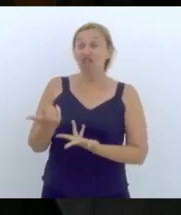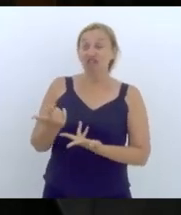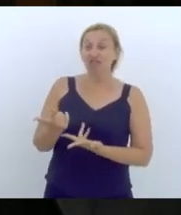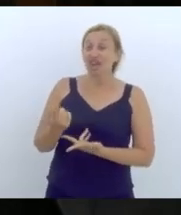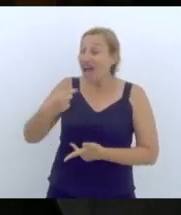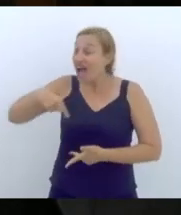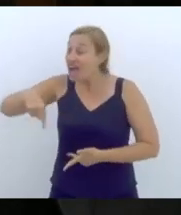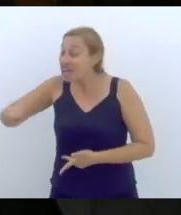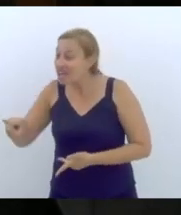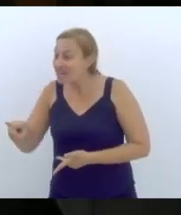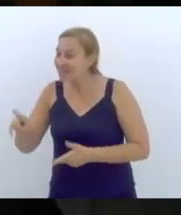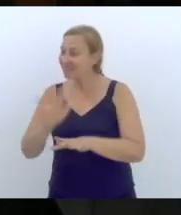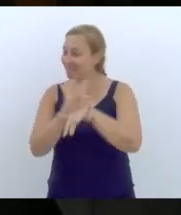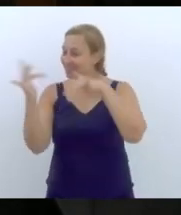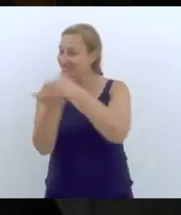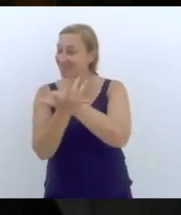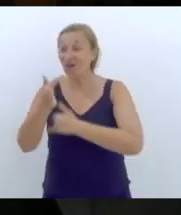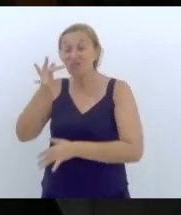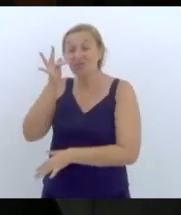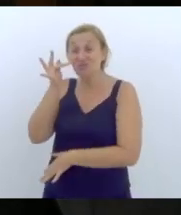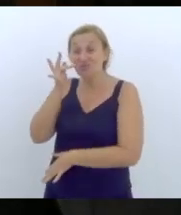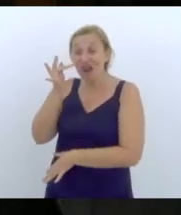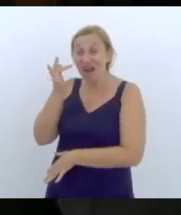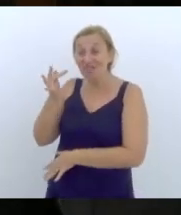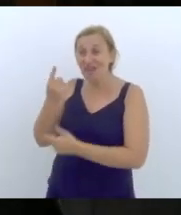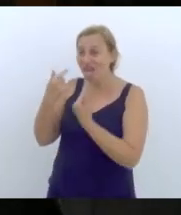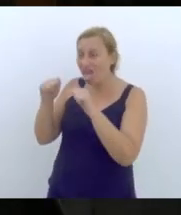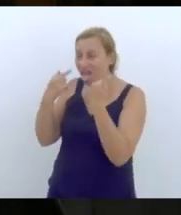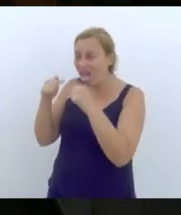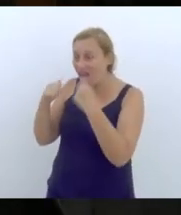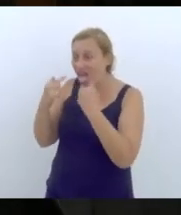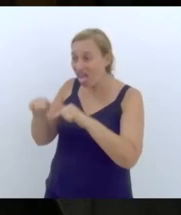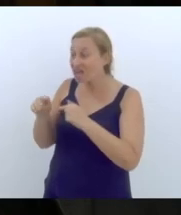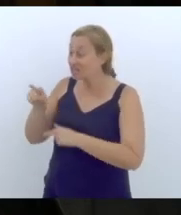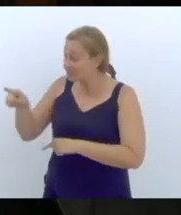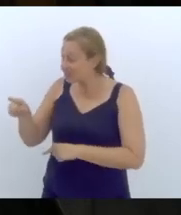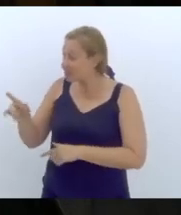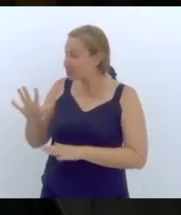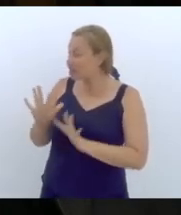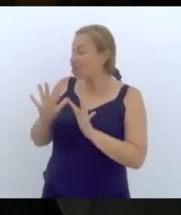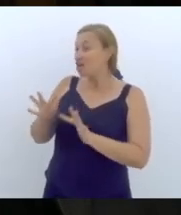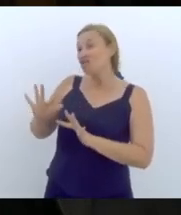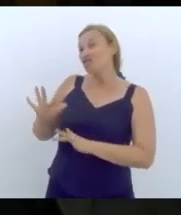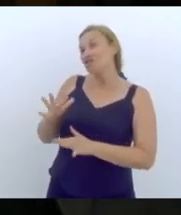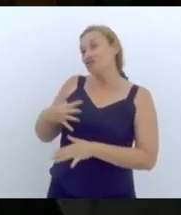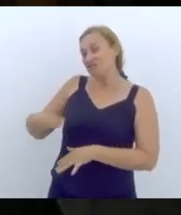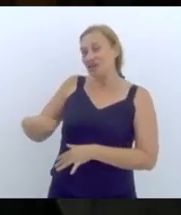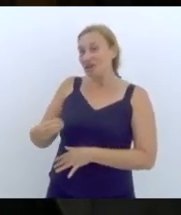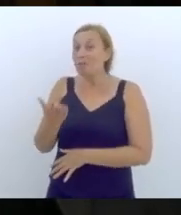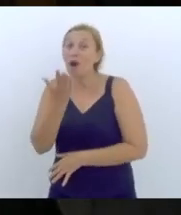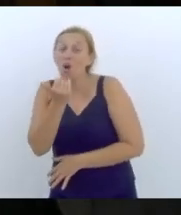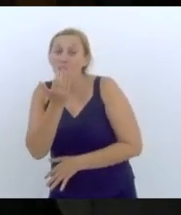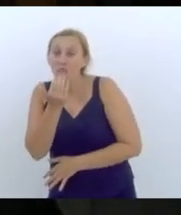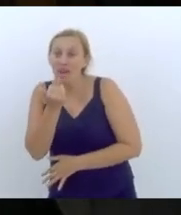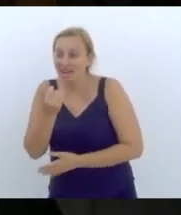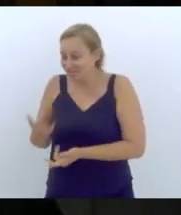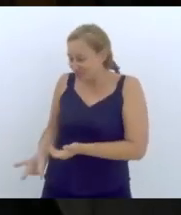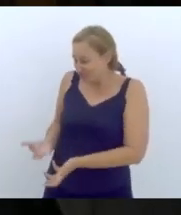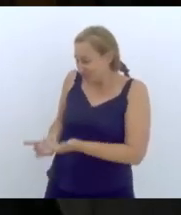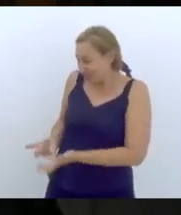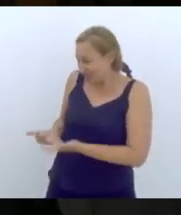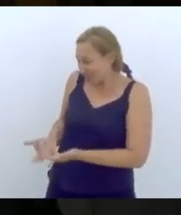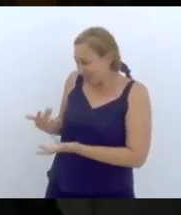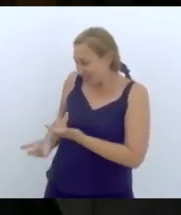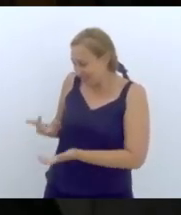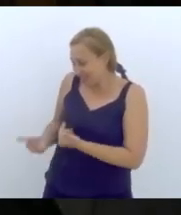até a rede social do Flávio Serafini e questioná-lo se eles estão levando seus filhos para jantarem no inferninho, se eles estão levando seu